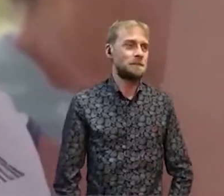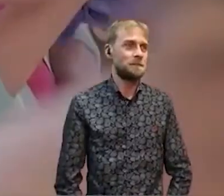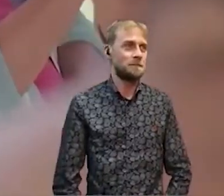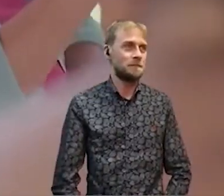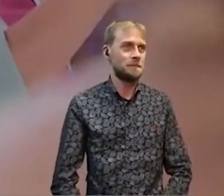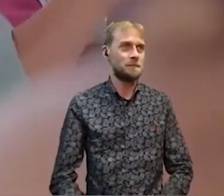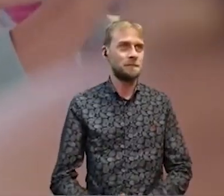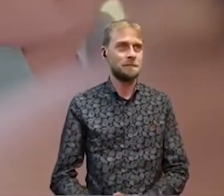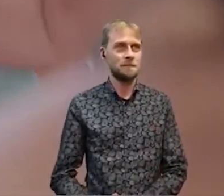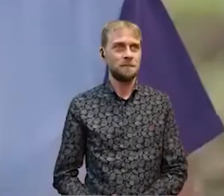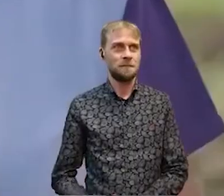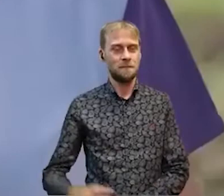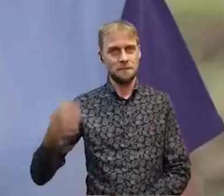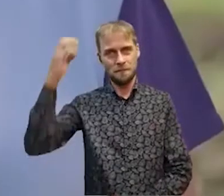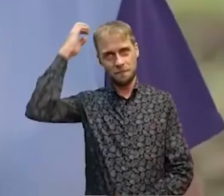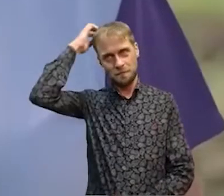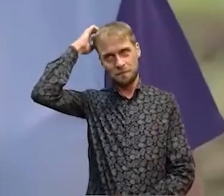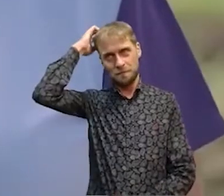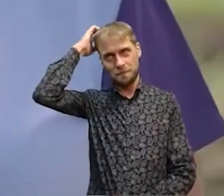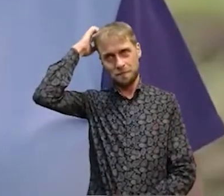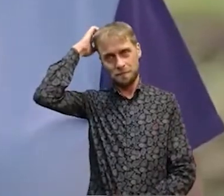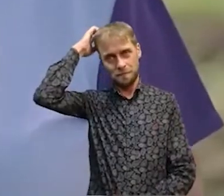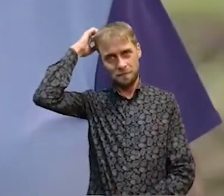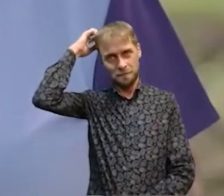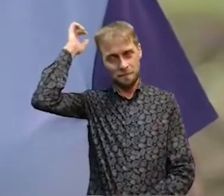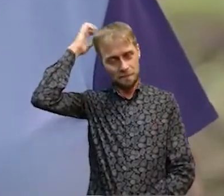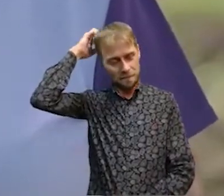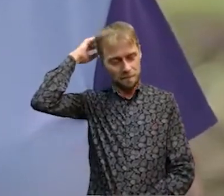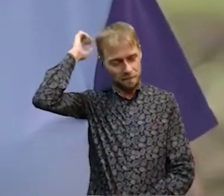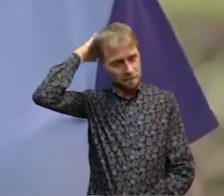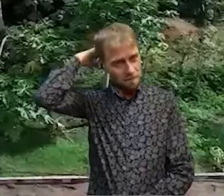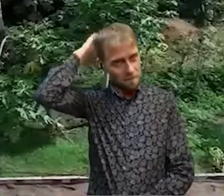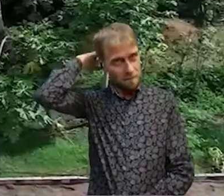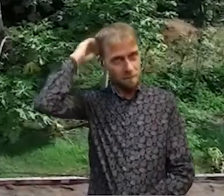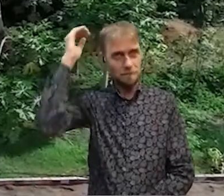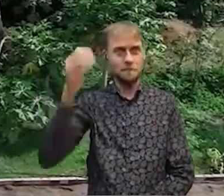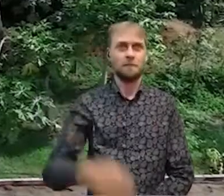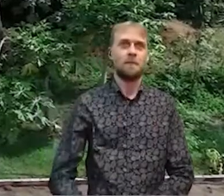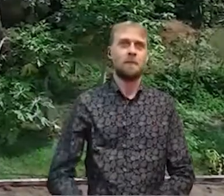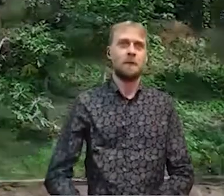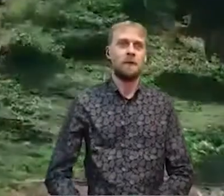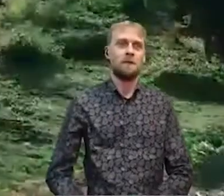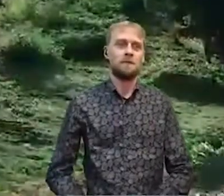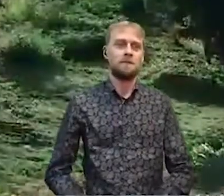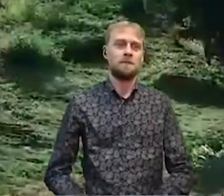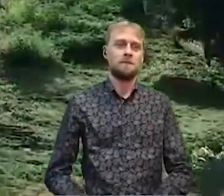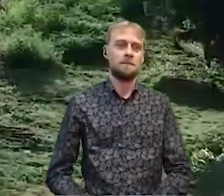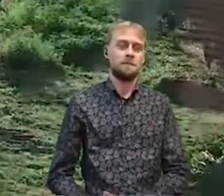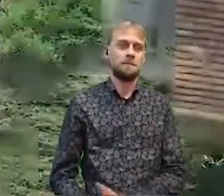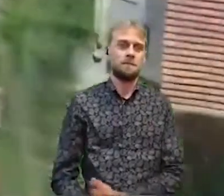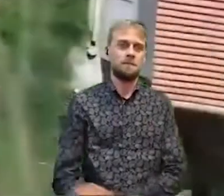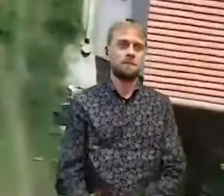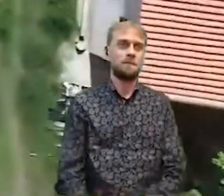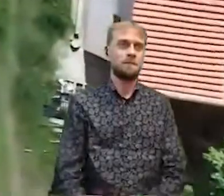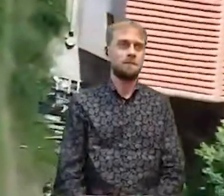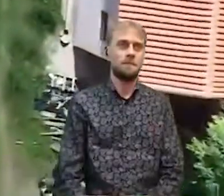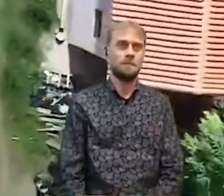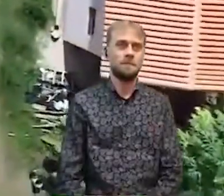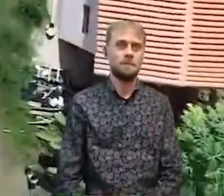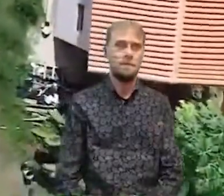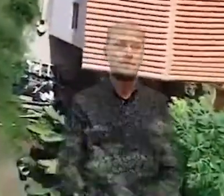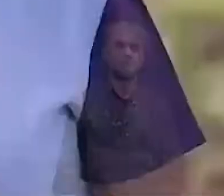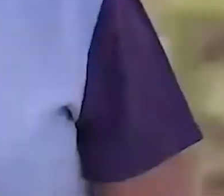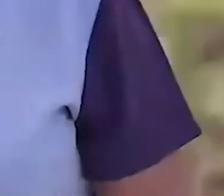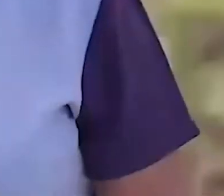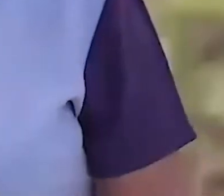A Secretaria de Agricultura Familiar é um órgão do governo do estado que é responsável pelas políticas para a agricultura familiar do estado.